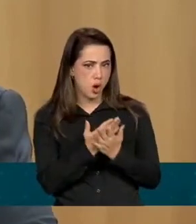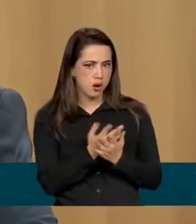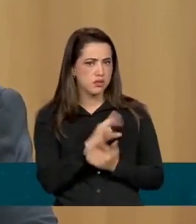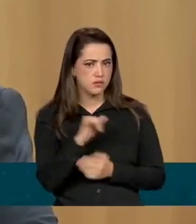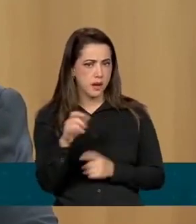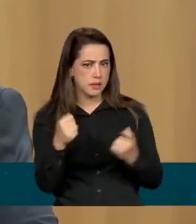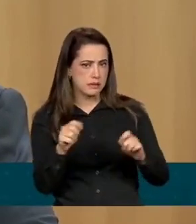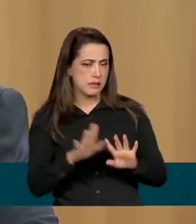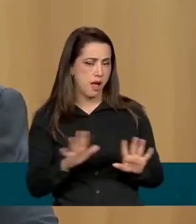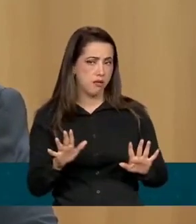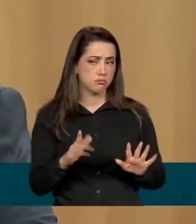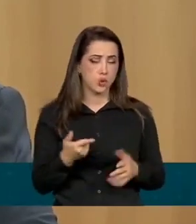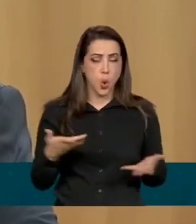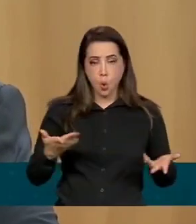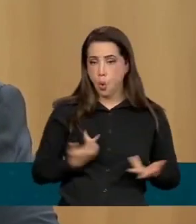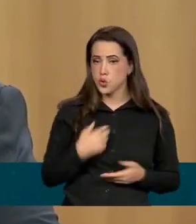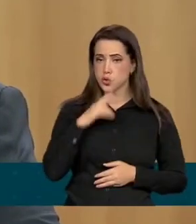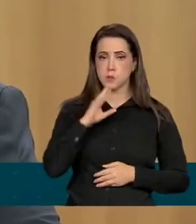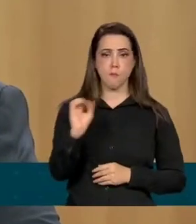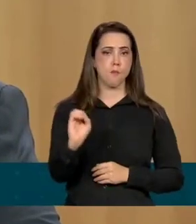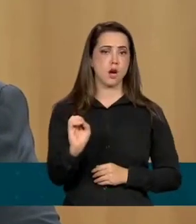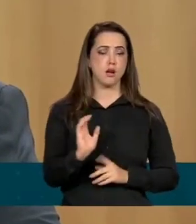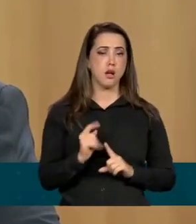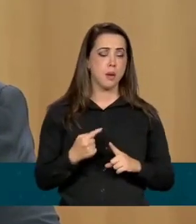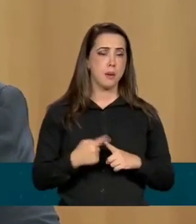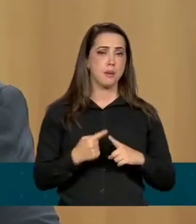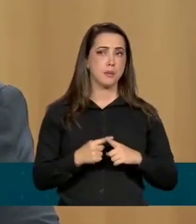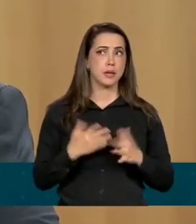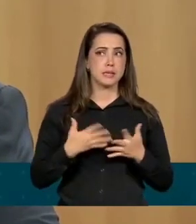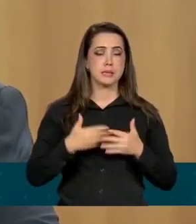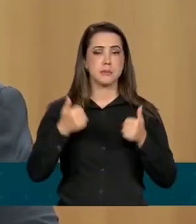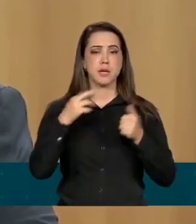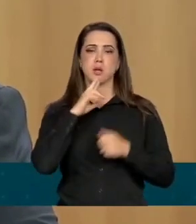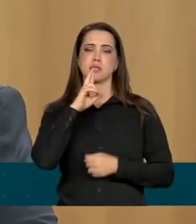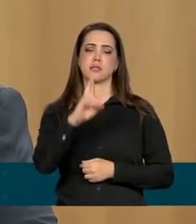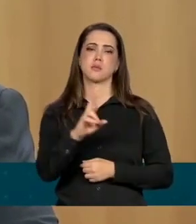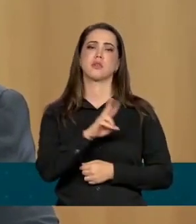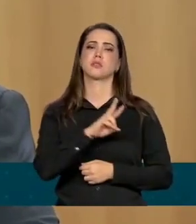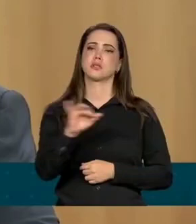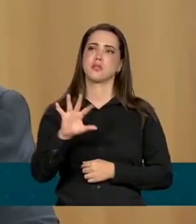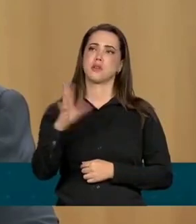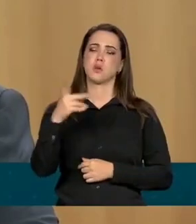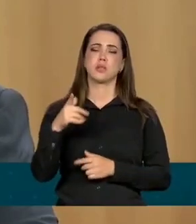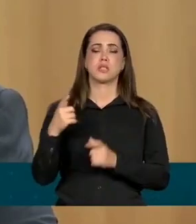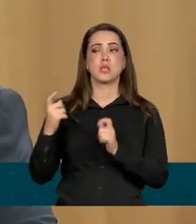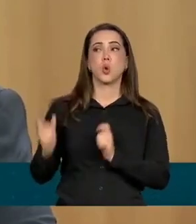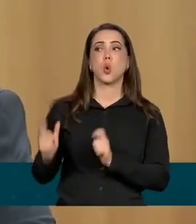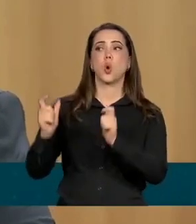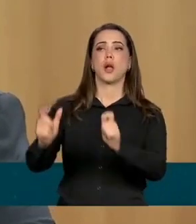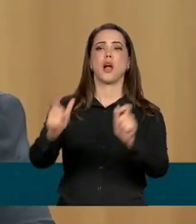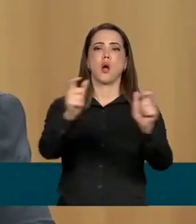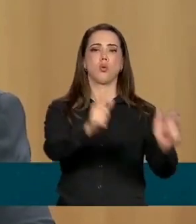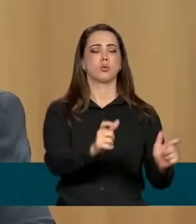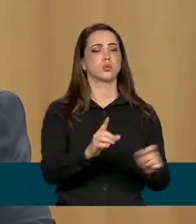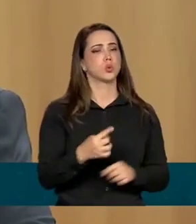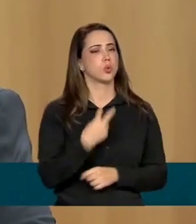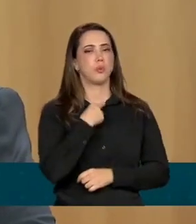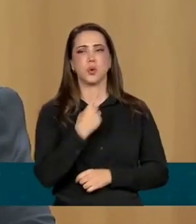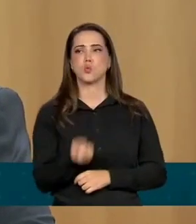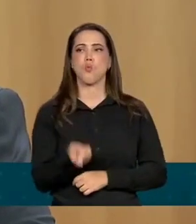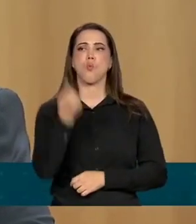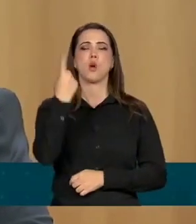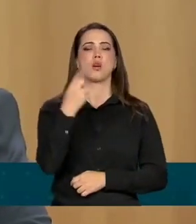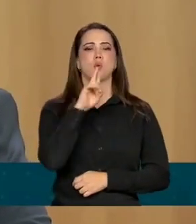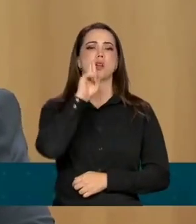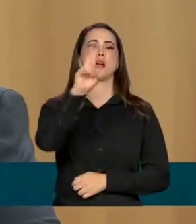porque, provavelmente, as melhores respostas são aquelas praticadas em cada local, e não uma resposta única